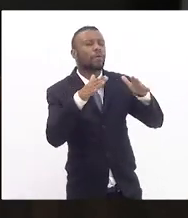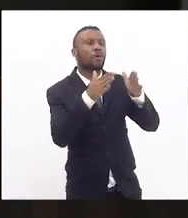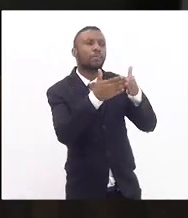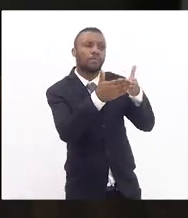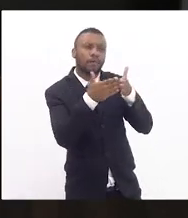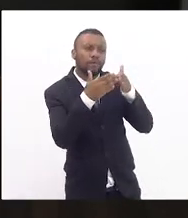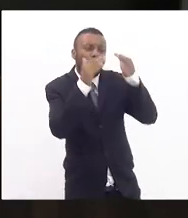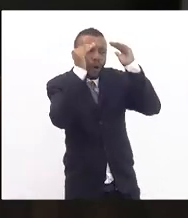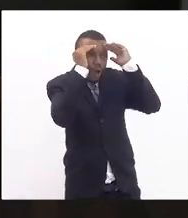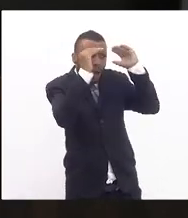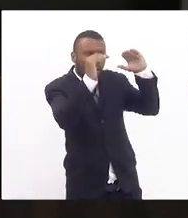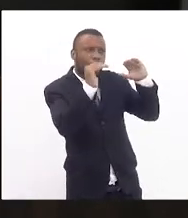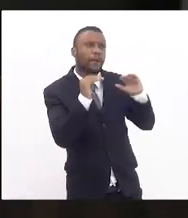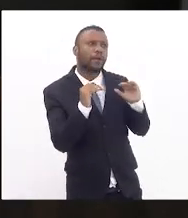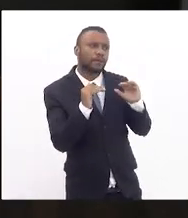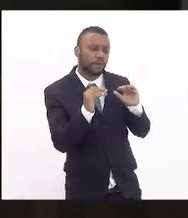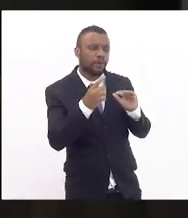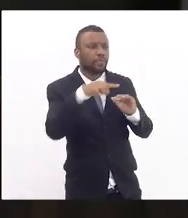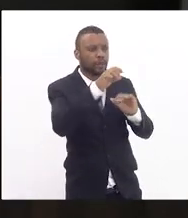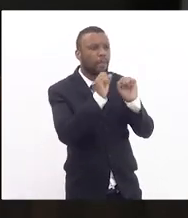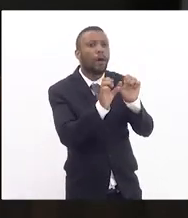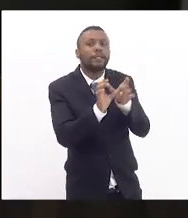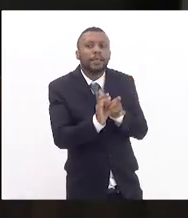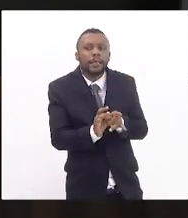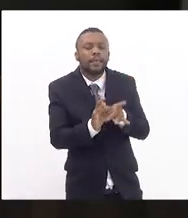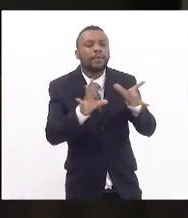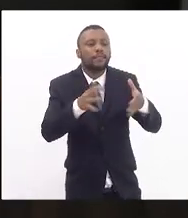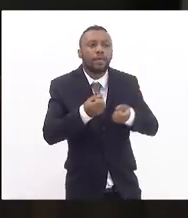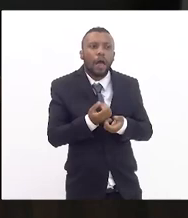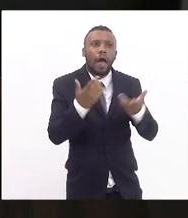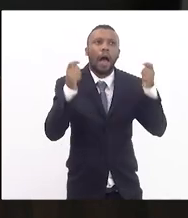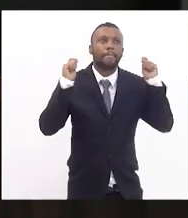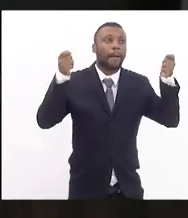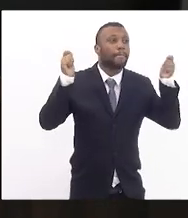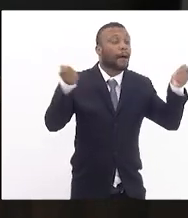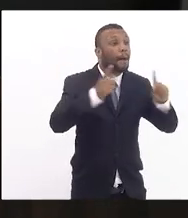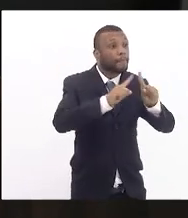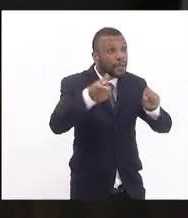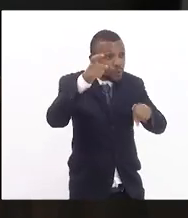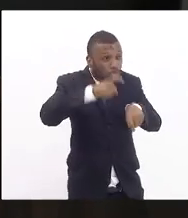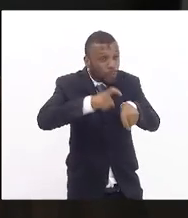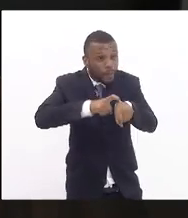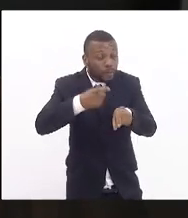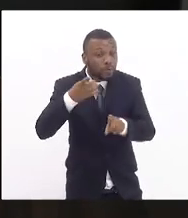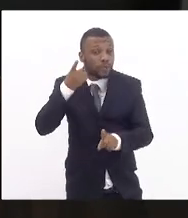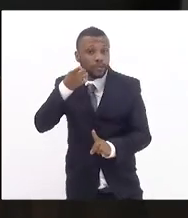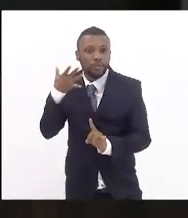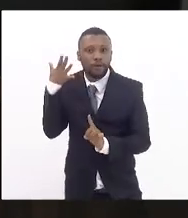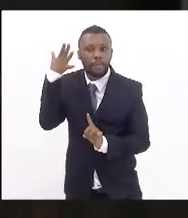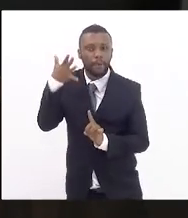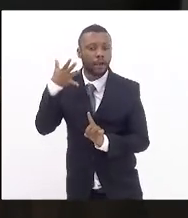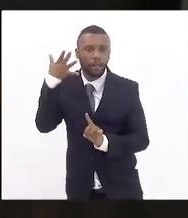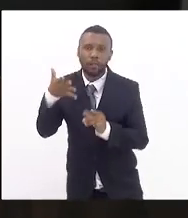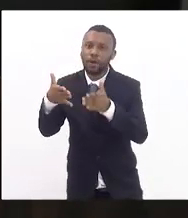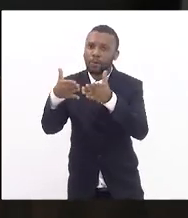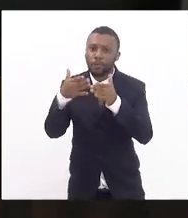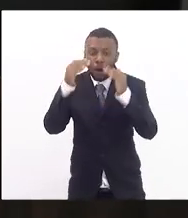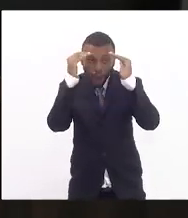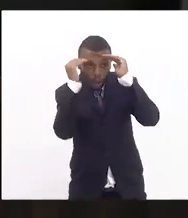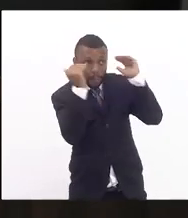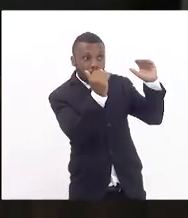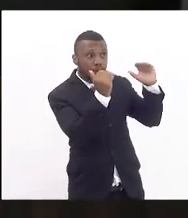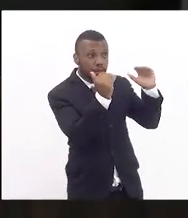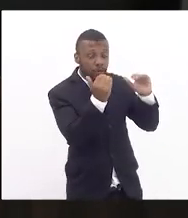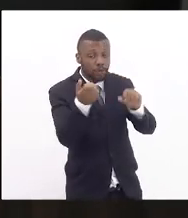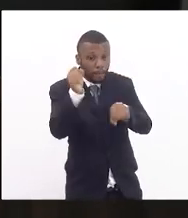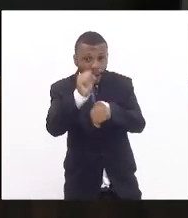respeito, podem se manifestar à vontade, mas quando o deputado estiver falando, por favor, respeitar a fala do deputado e nos intervalos fiquem à